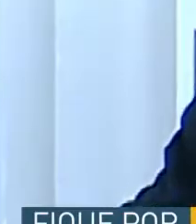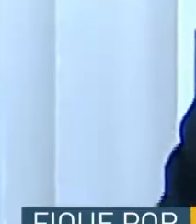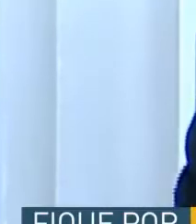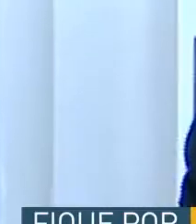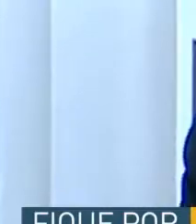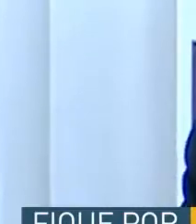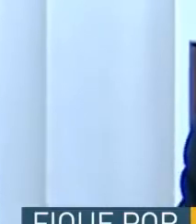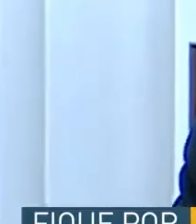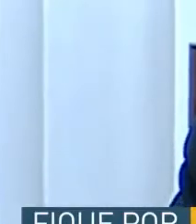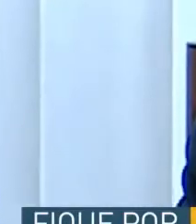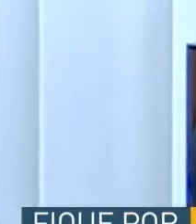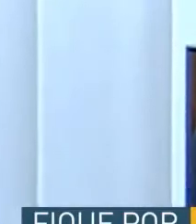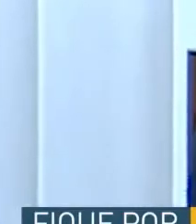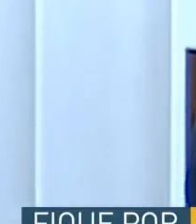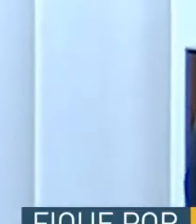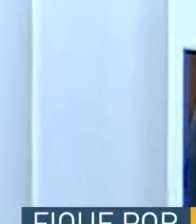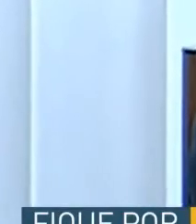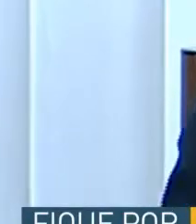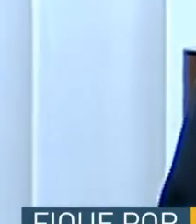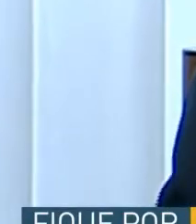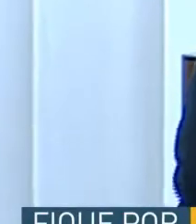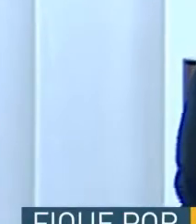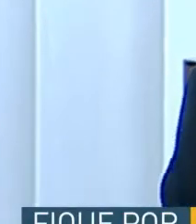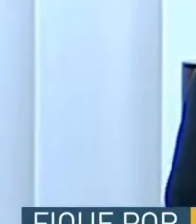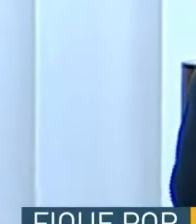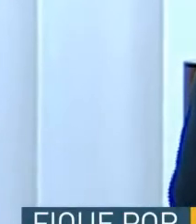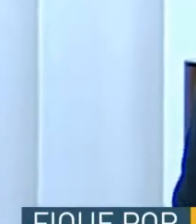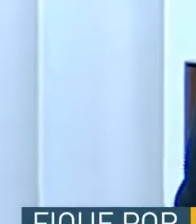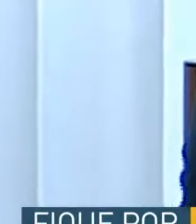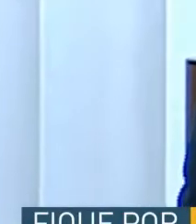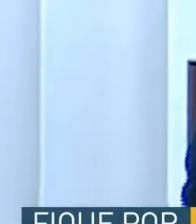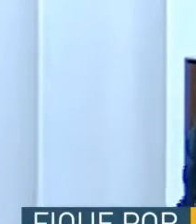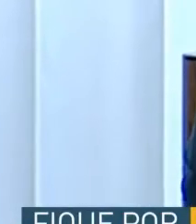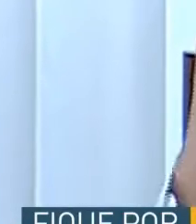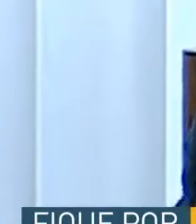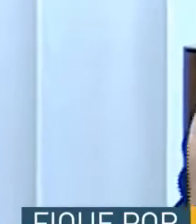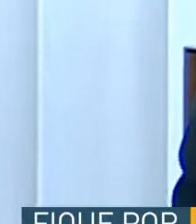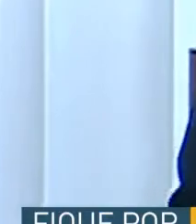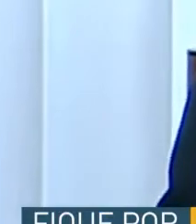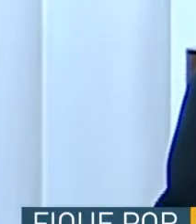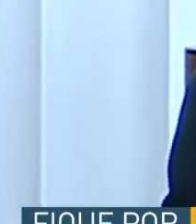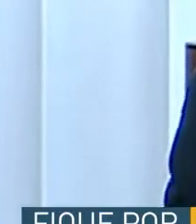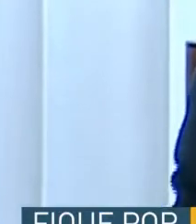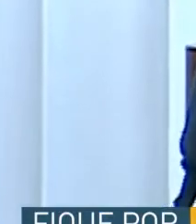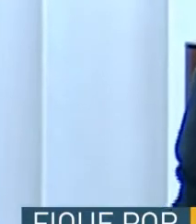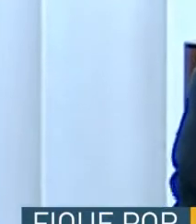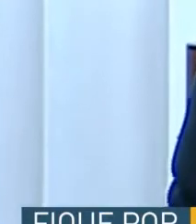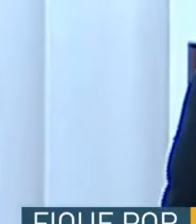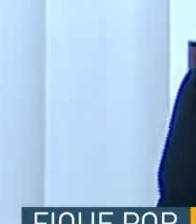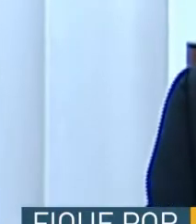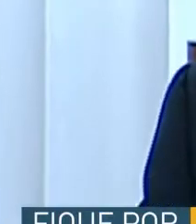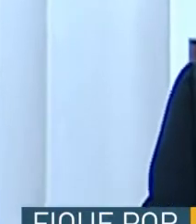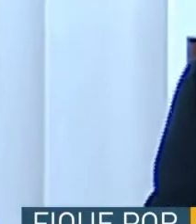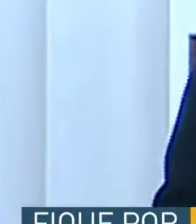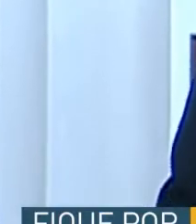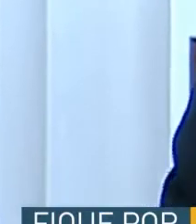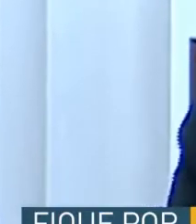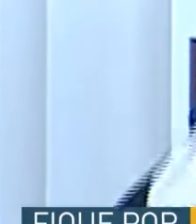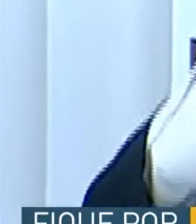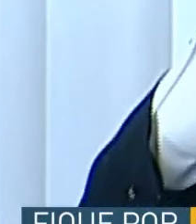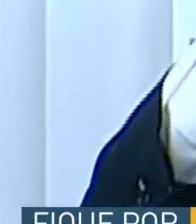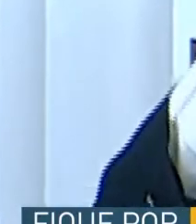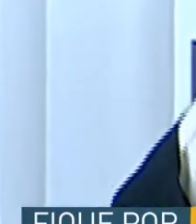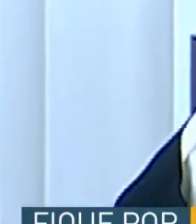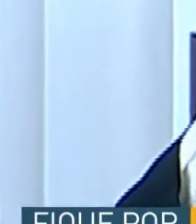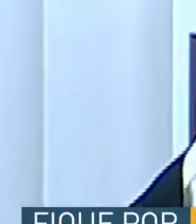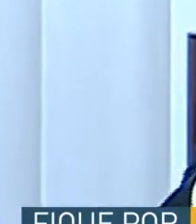de confiança, de incerteza da economia brasileira, onde todos os formadores de preço estavam se defendendo, mesmo perdendo vendas.